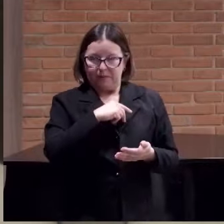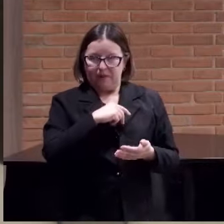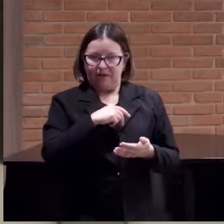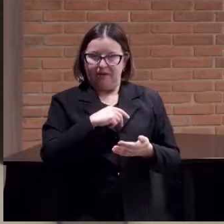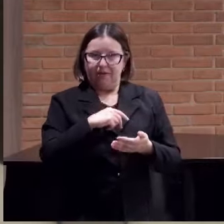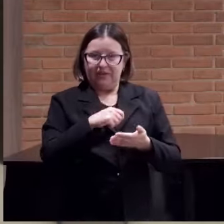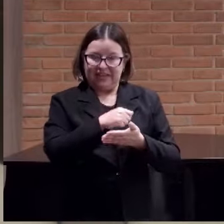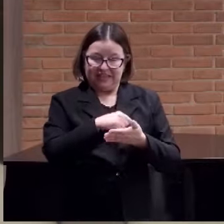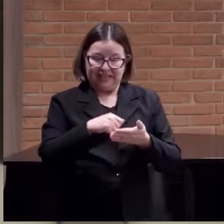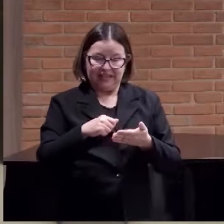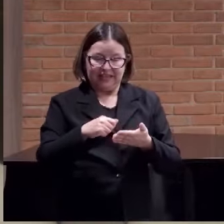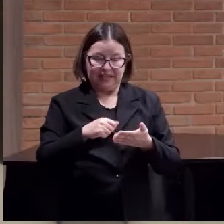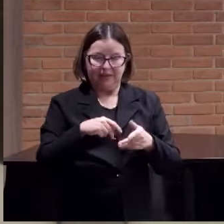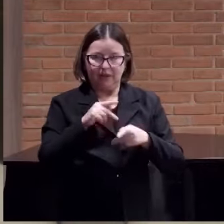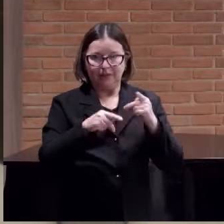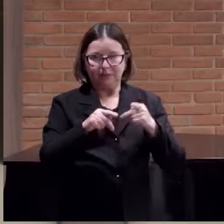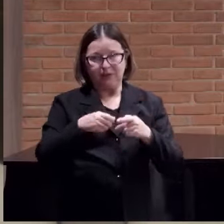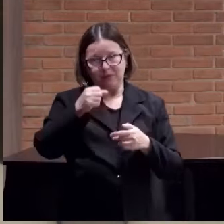dizendo: aquele